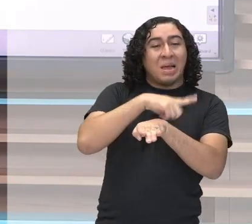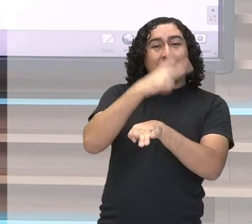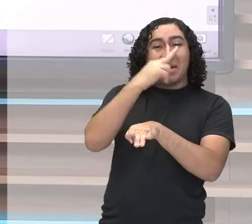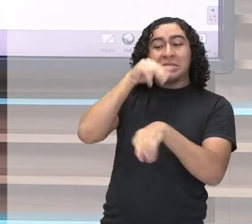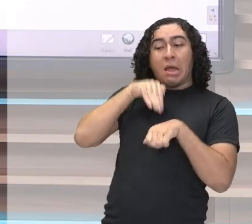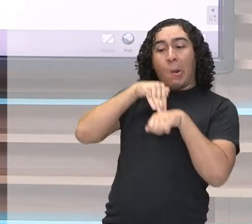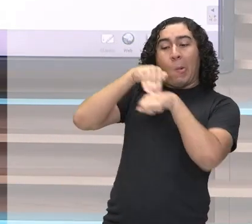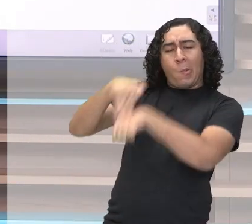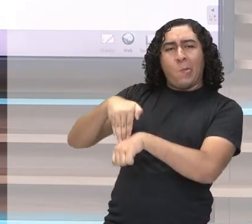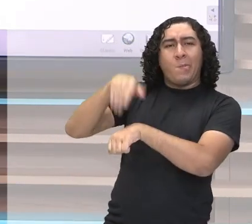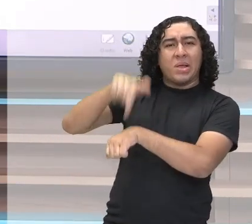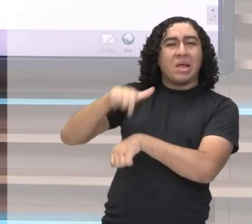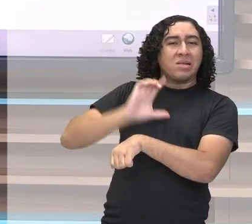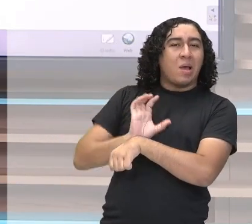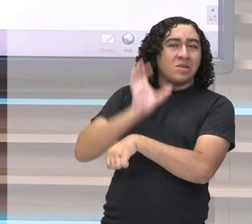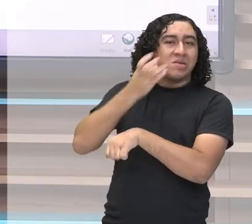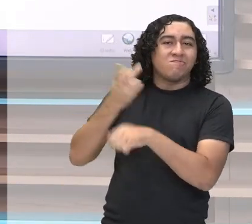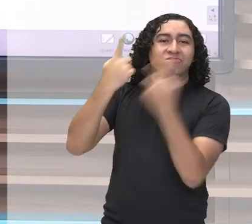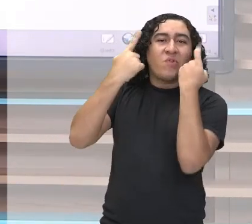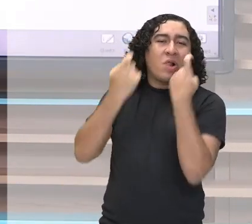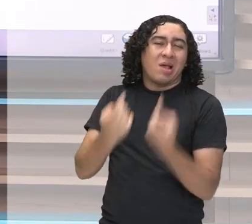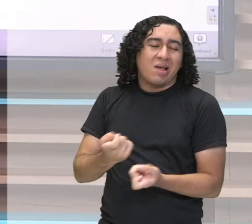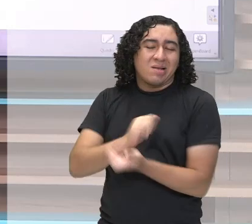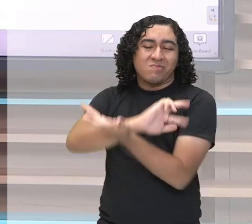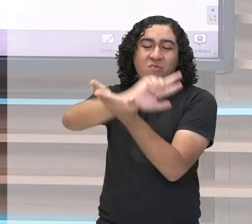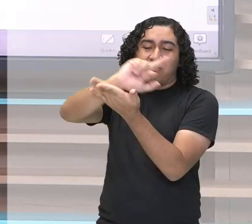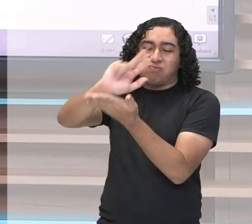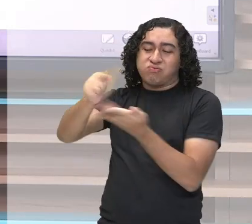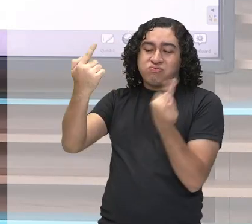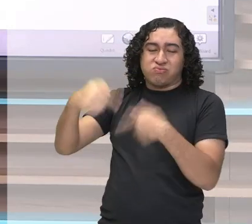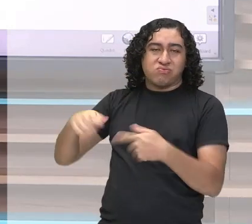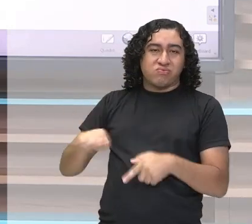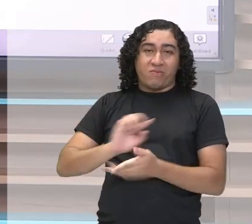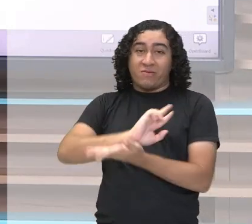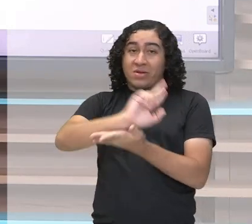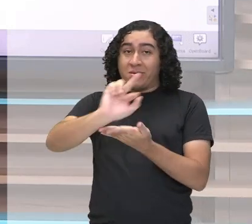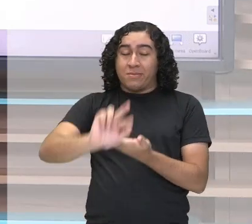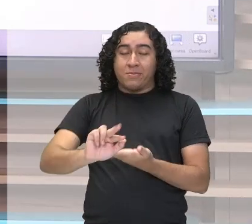pelos acontecimentos de violência, entre outras questões, né?